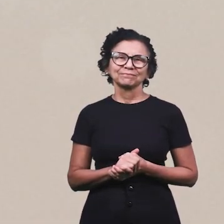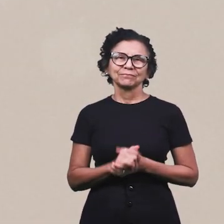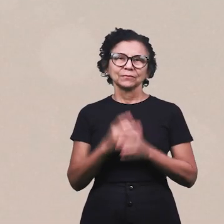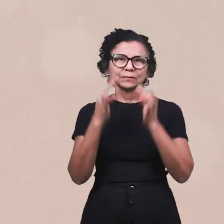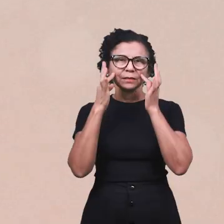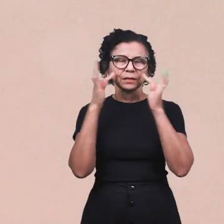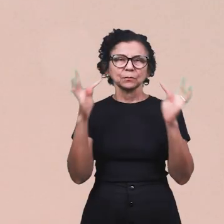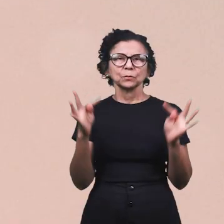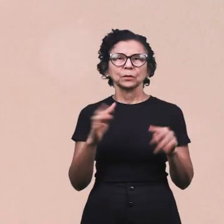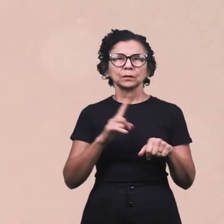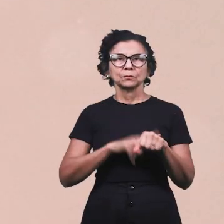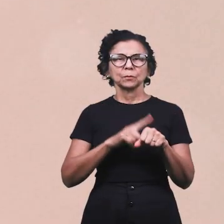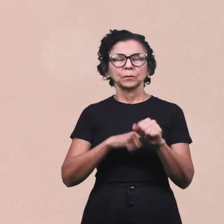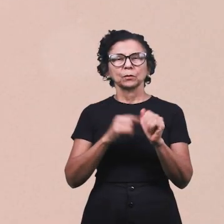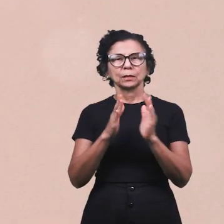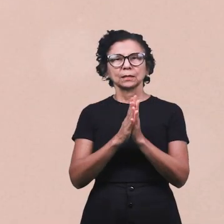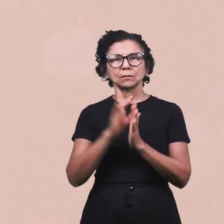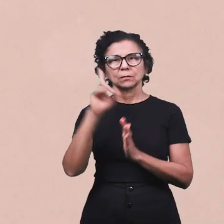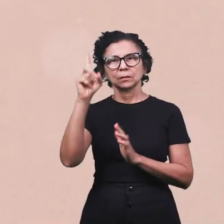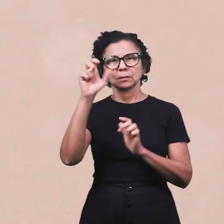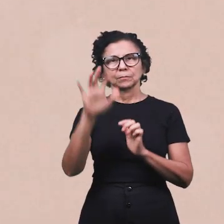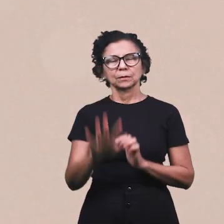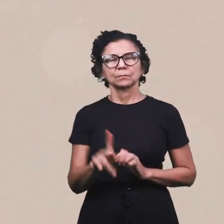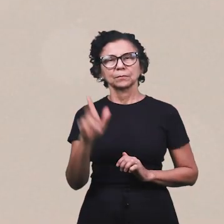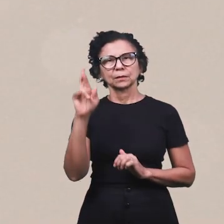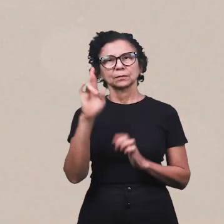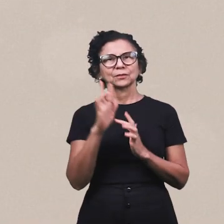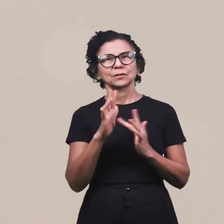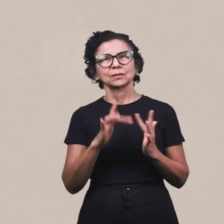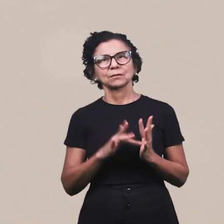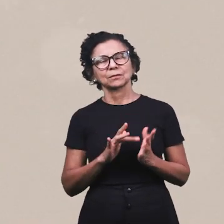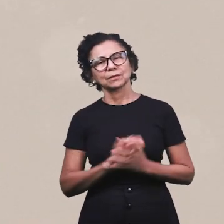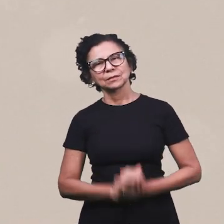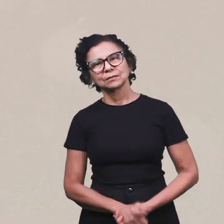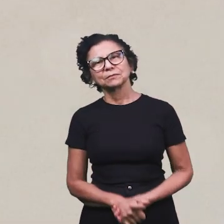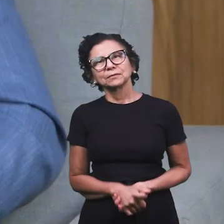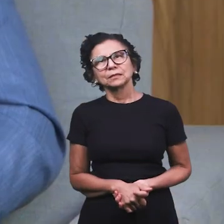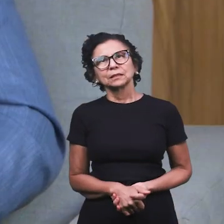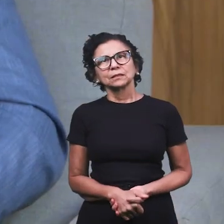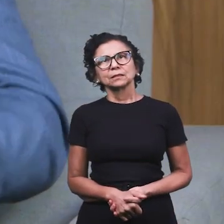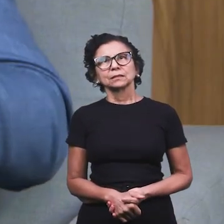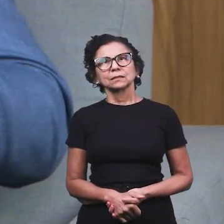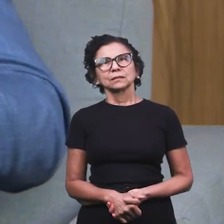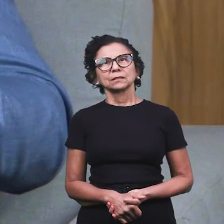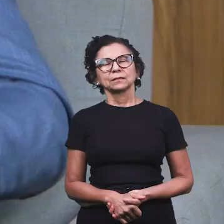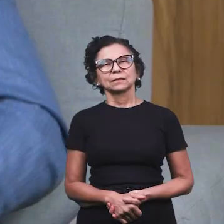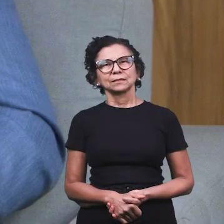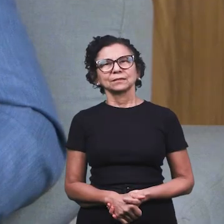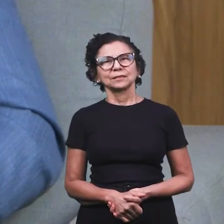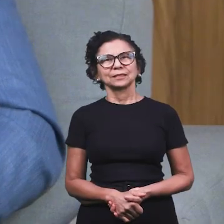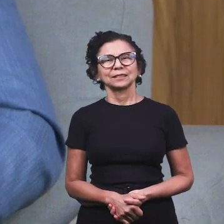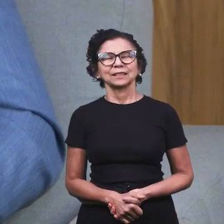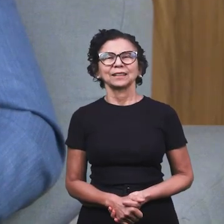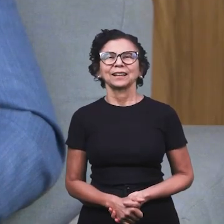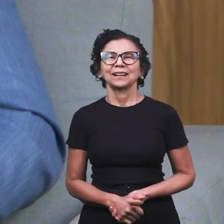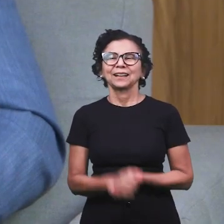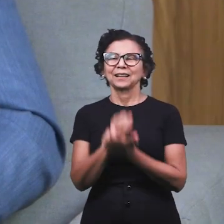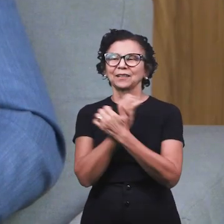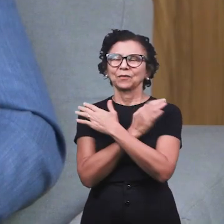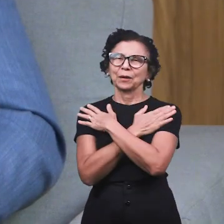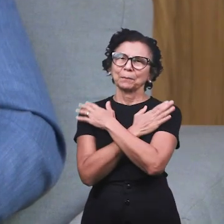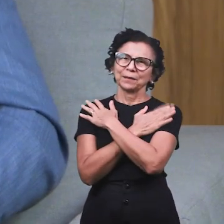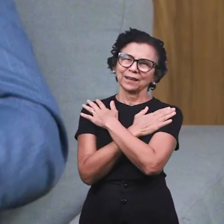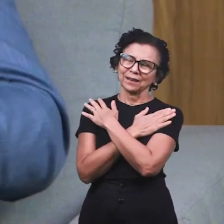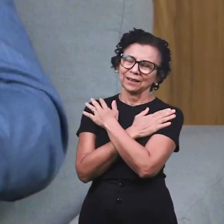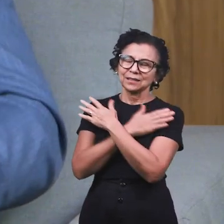Senhor tem nos sustentado. Amém? A paz do Senhor Jesus a todos. Ao nosso irmão Paulo Bessa também deixamos aqui o nosso